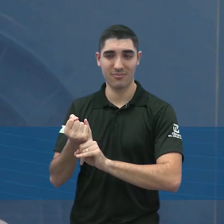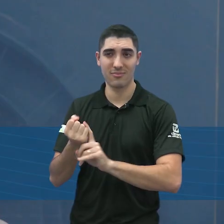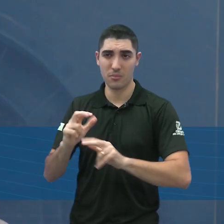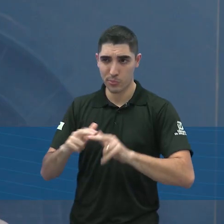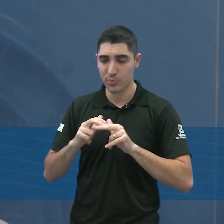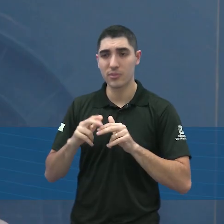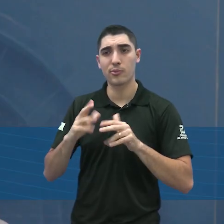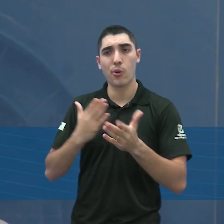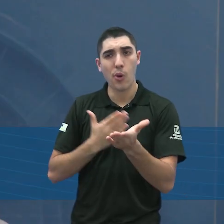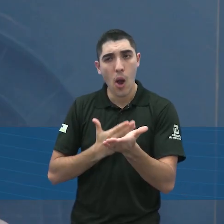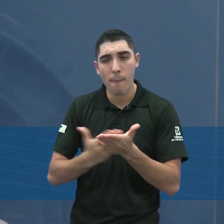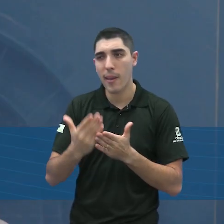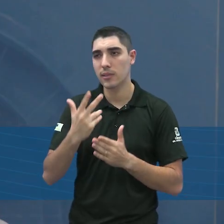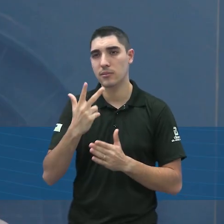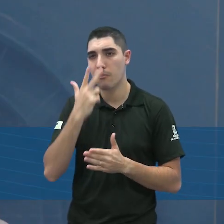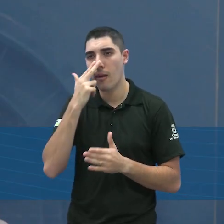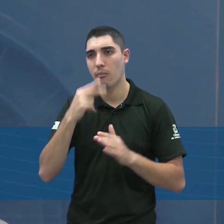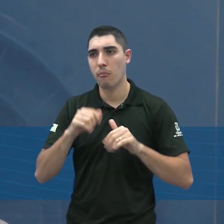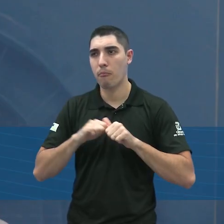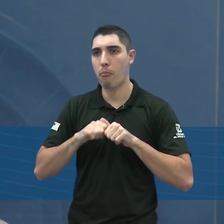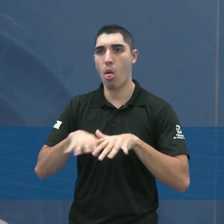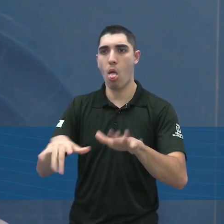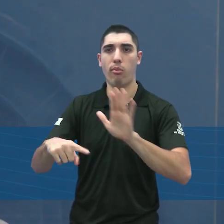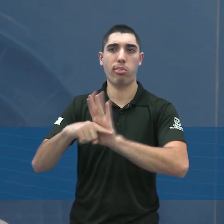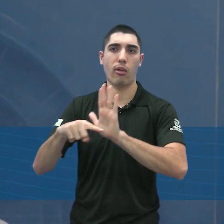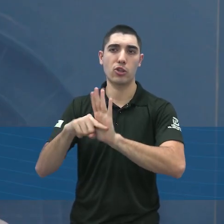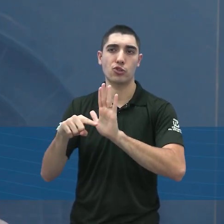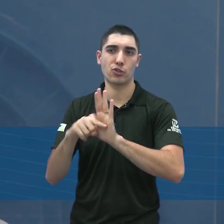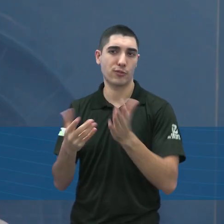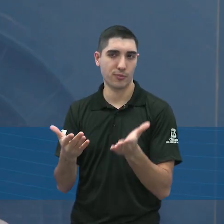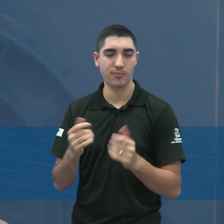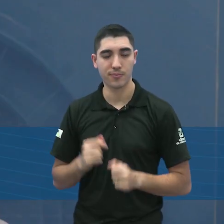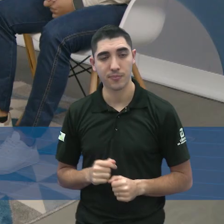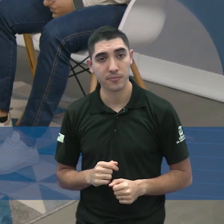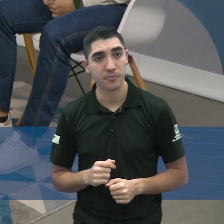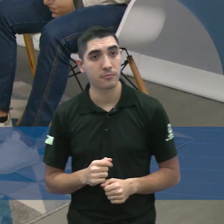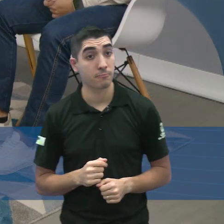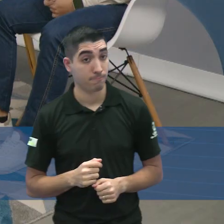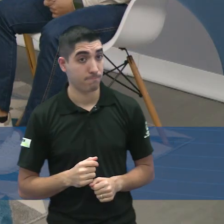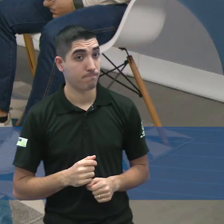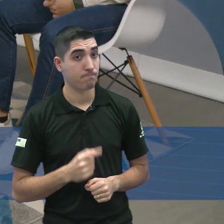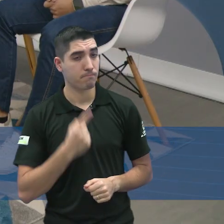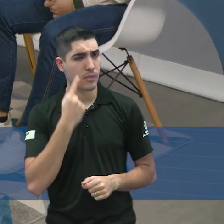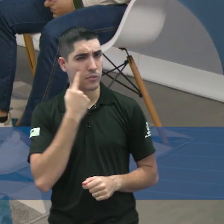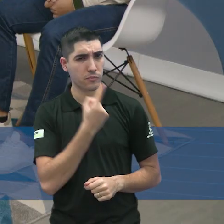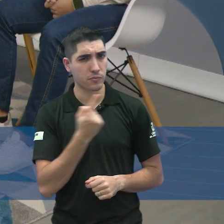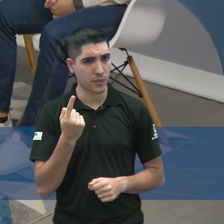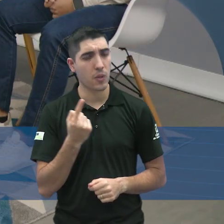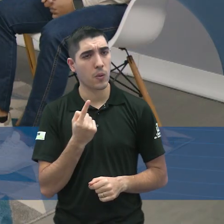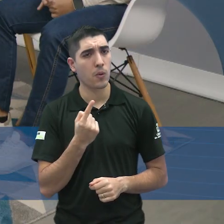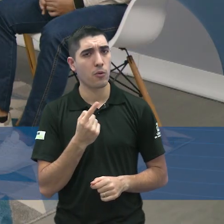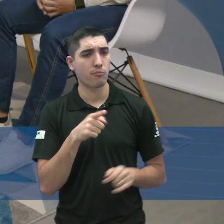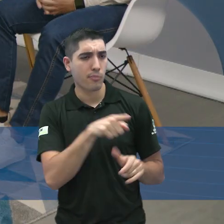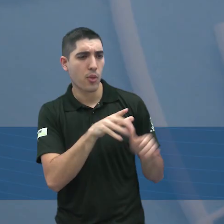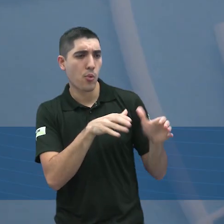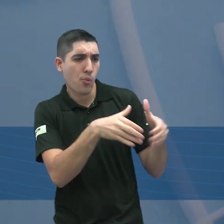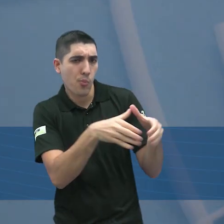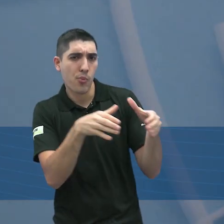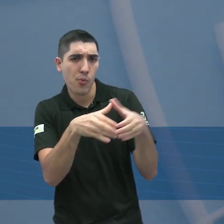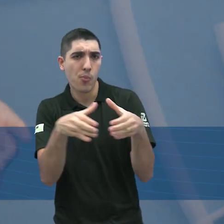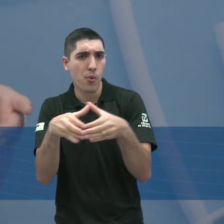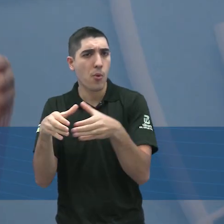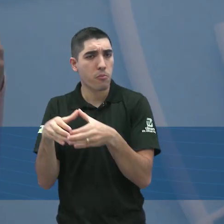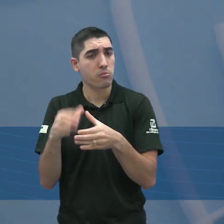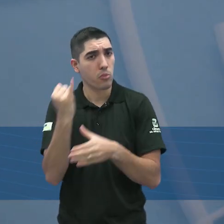geral, repercute negativamente em grande escala. Sim, e a gente viu, Gustavo, aí algumas referências